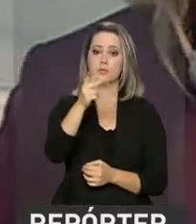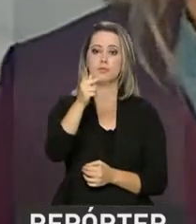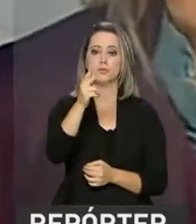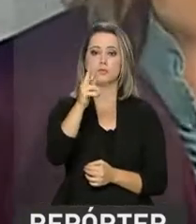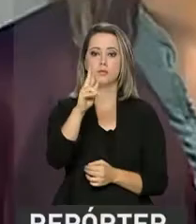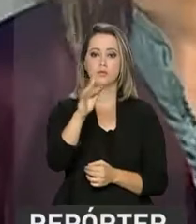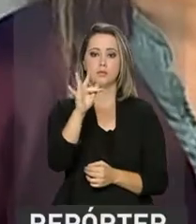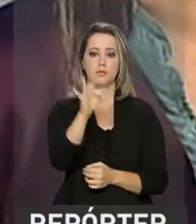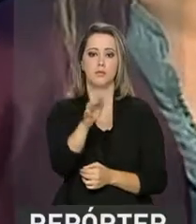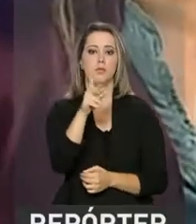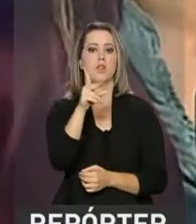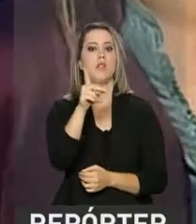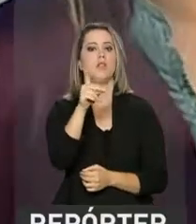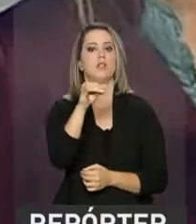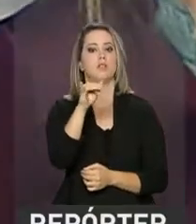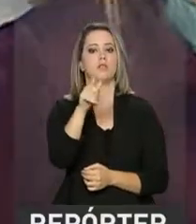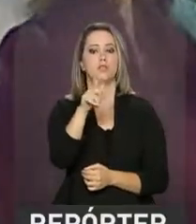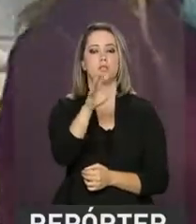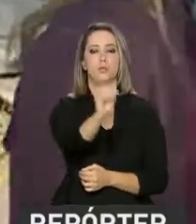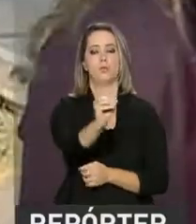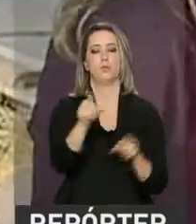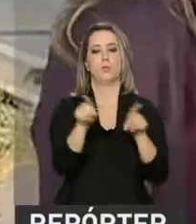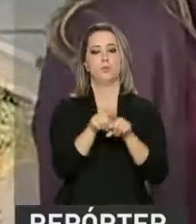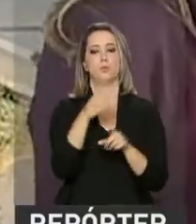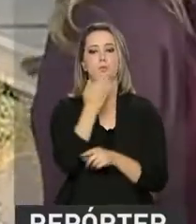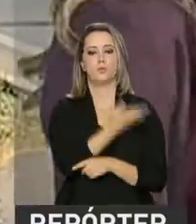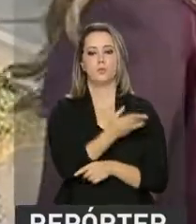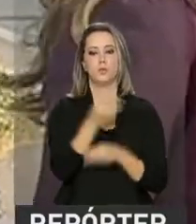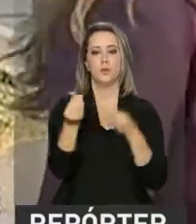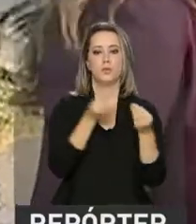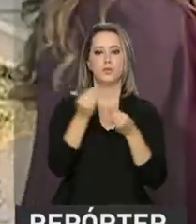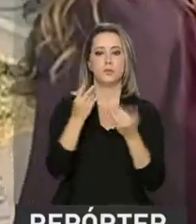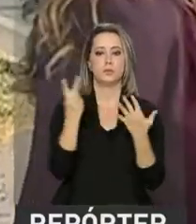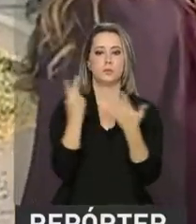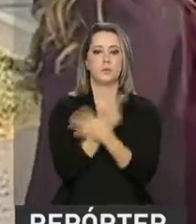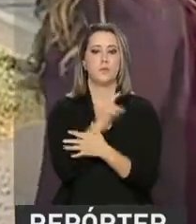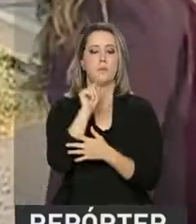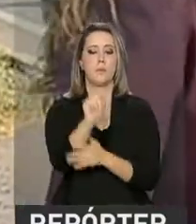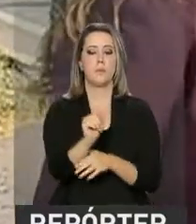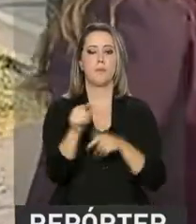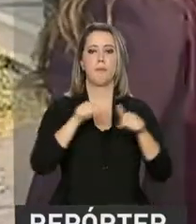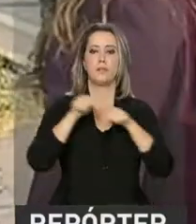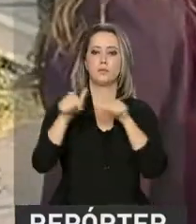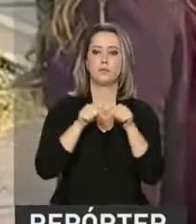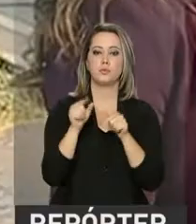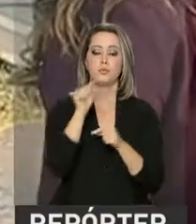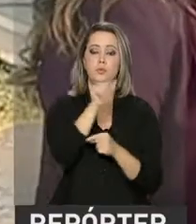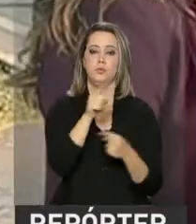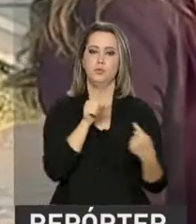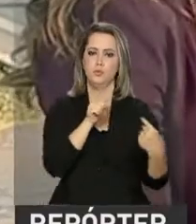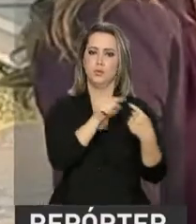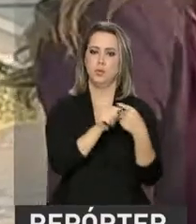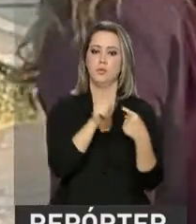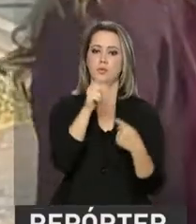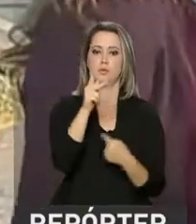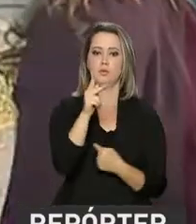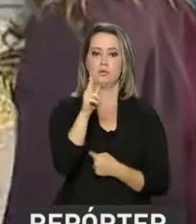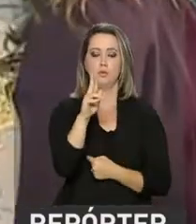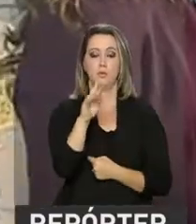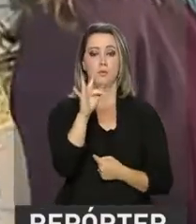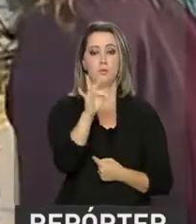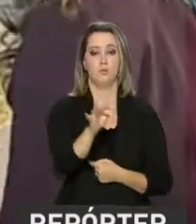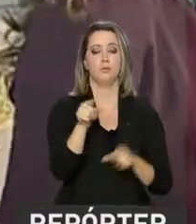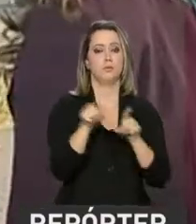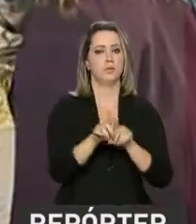Diego Brandão, que está aqui com a gente hoje. Diego, como que vai funcionar o trabalho aí da Polícia Rodoviária nesses dias de maior